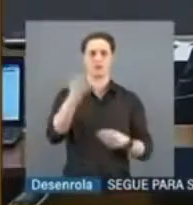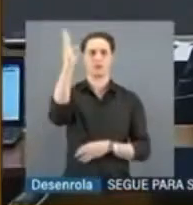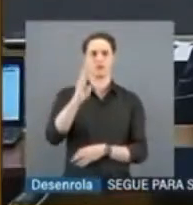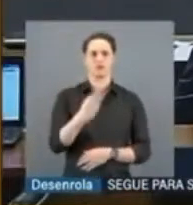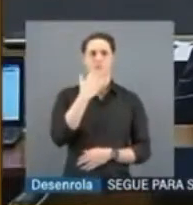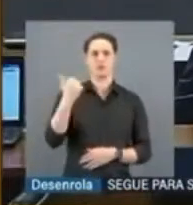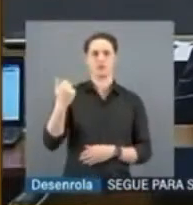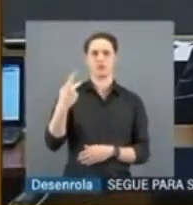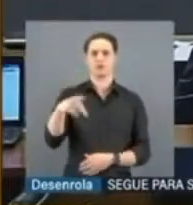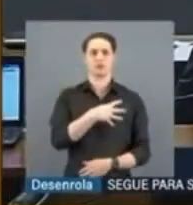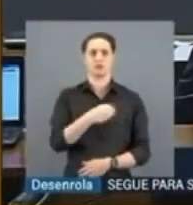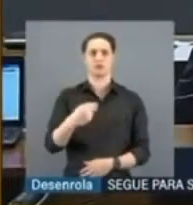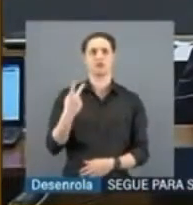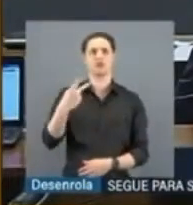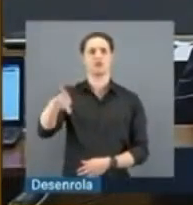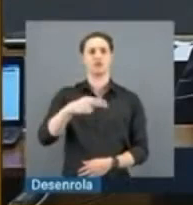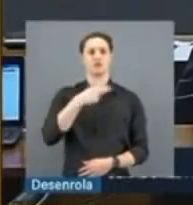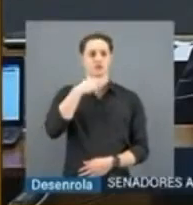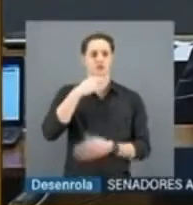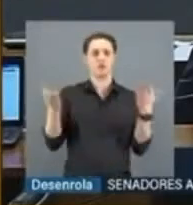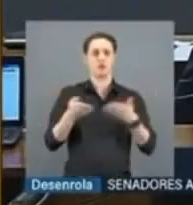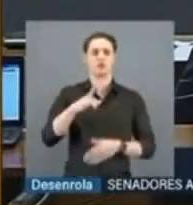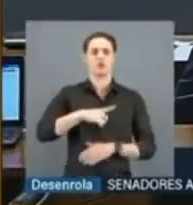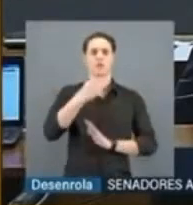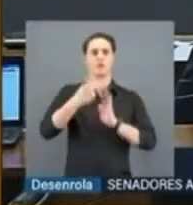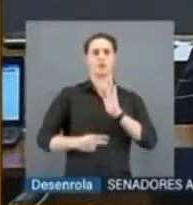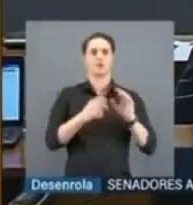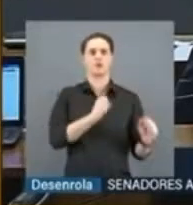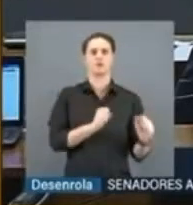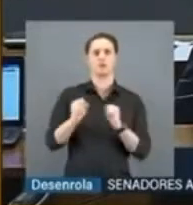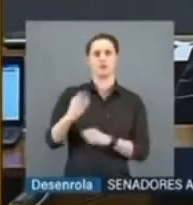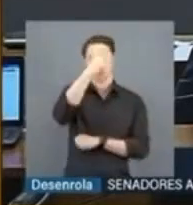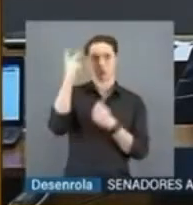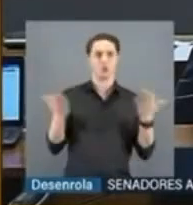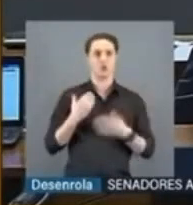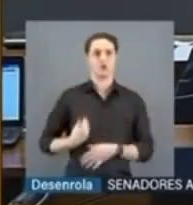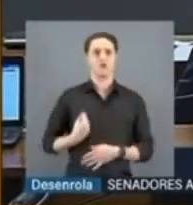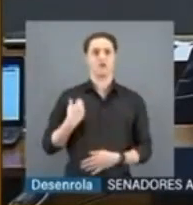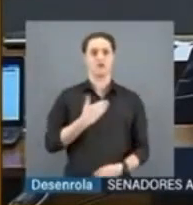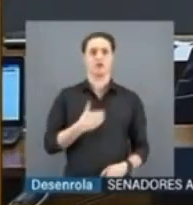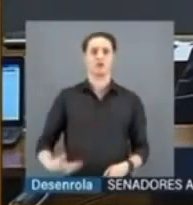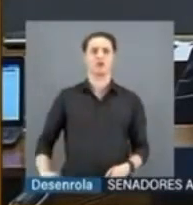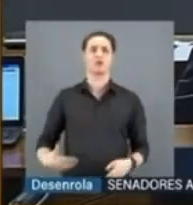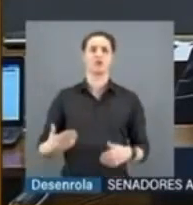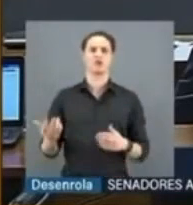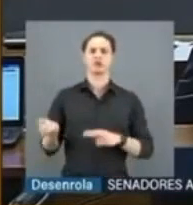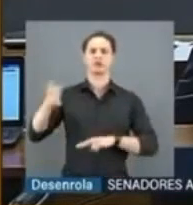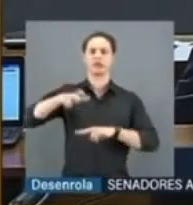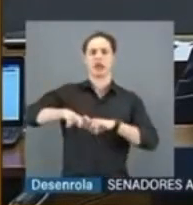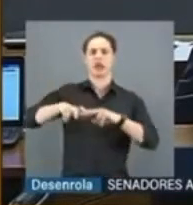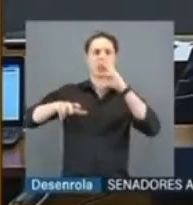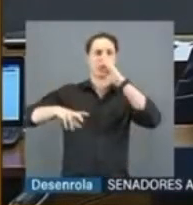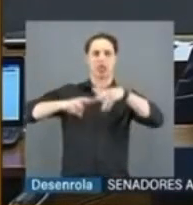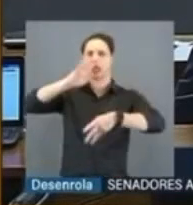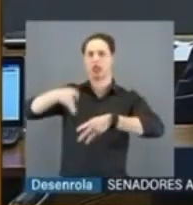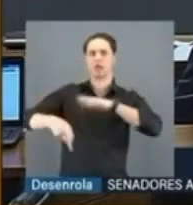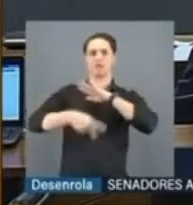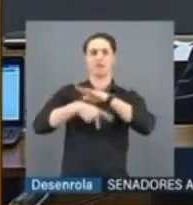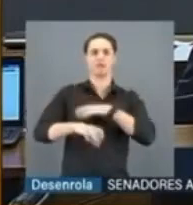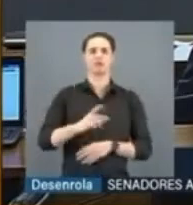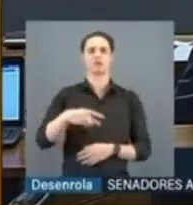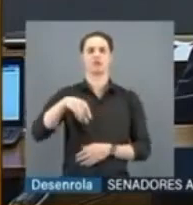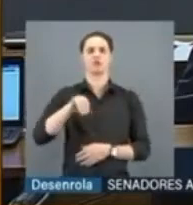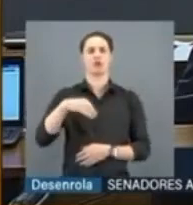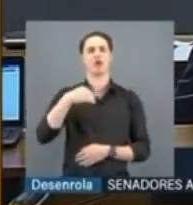filhos e para os seus netos. E que hoje, por um projeto de poder desses que estão hoje no governo, te trazem para sentar no banco dos réus dessa CPMI, só para